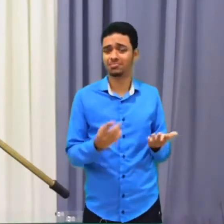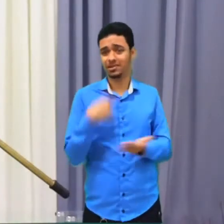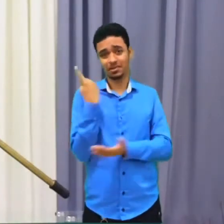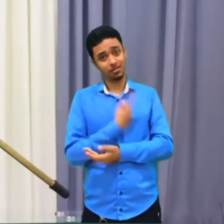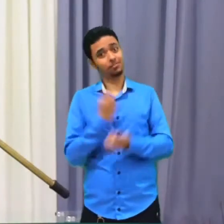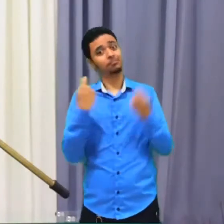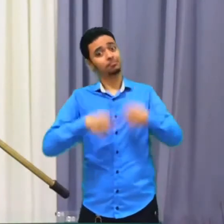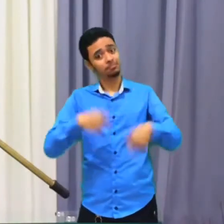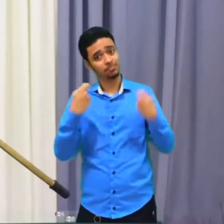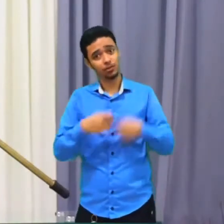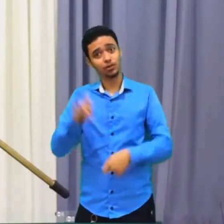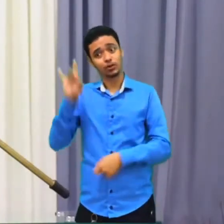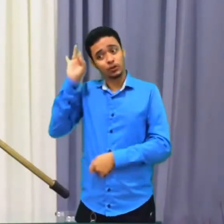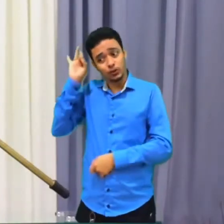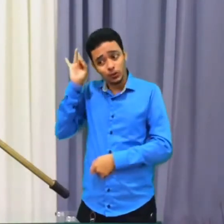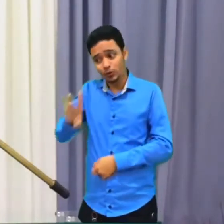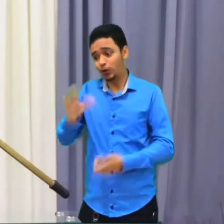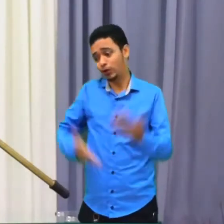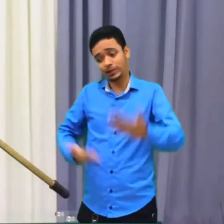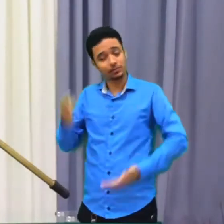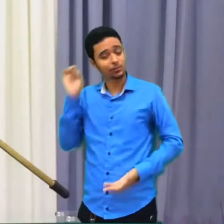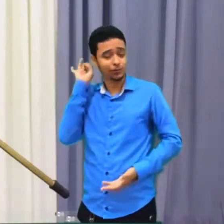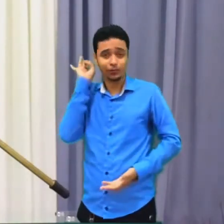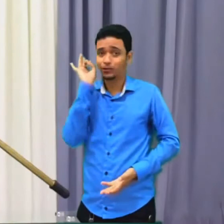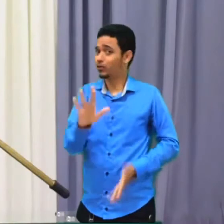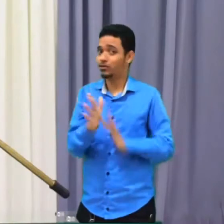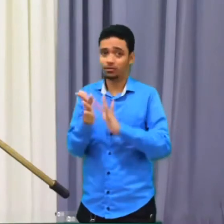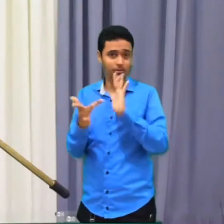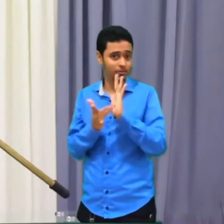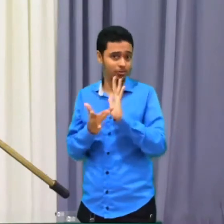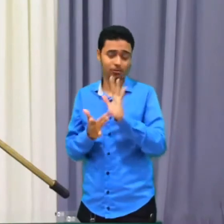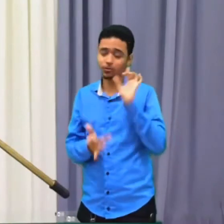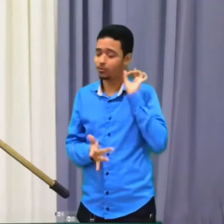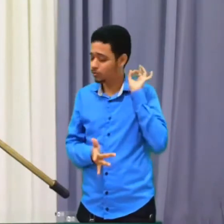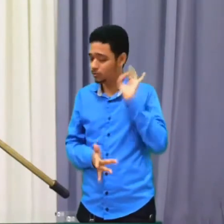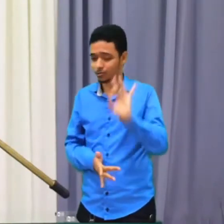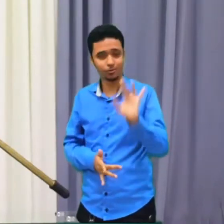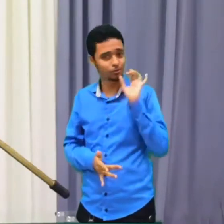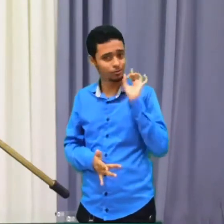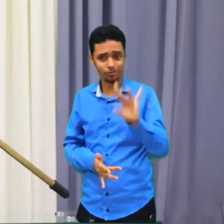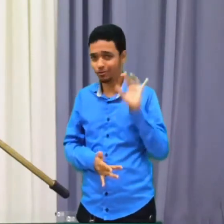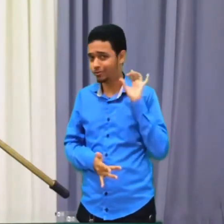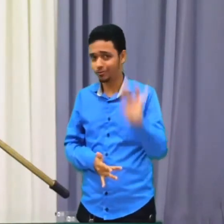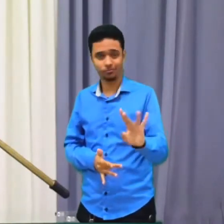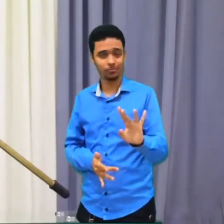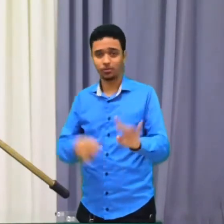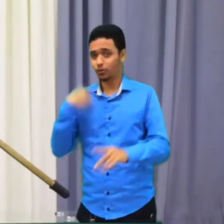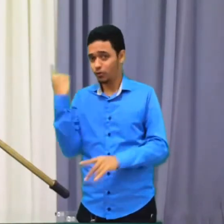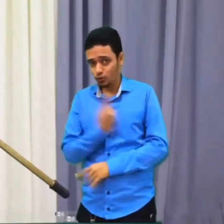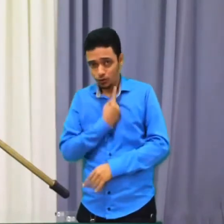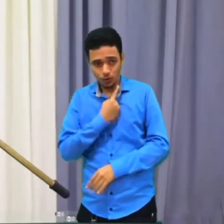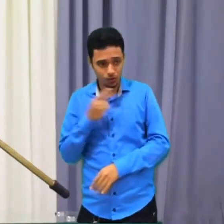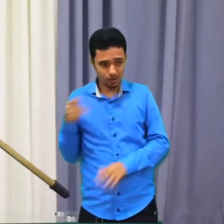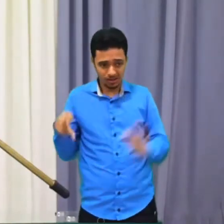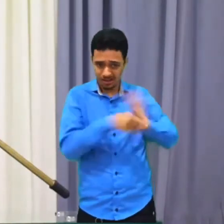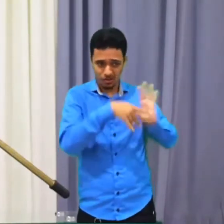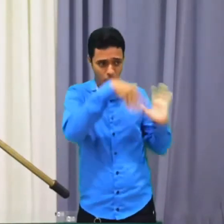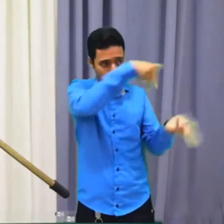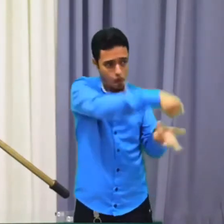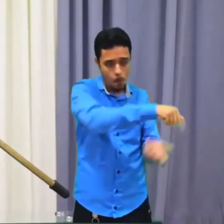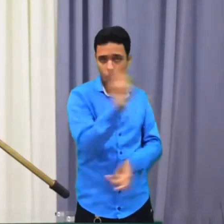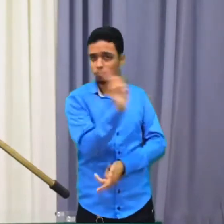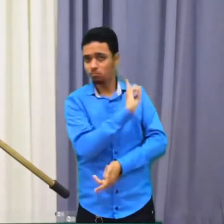precisamos ser somente de Cristo, somente de Jesus Cristo. Não somos do mundo e